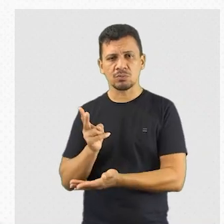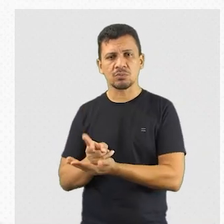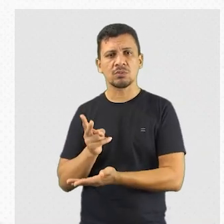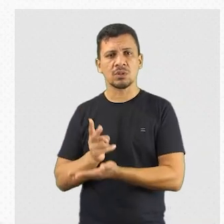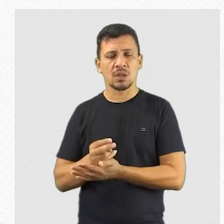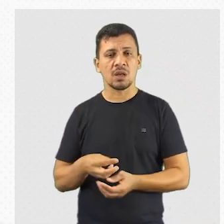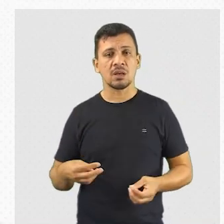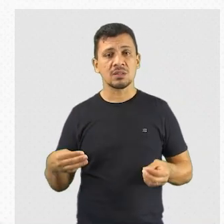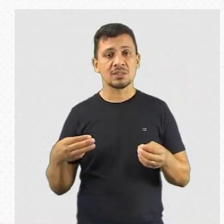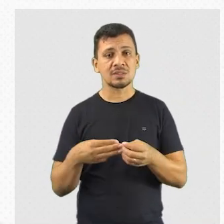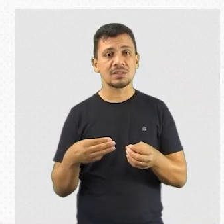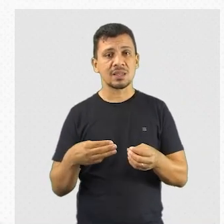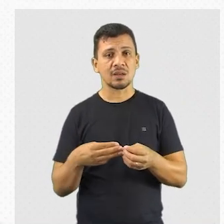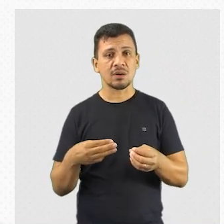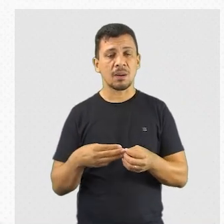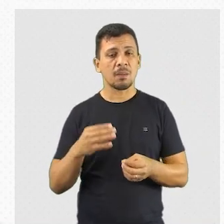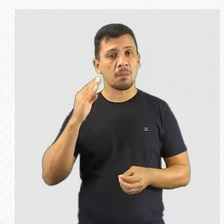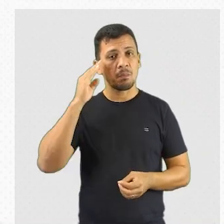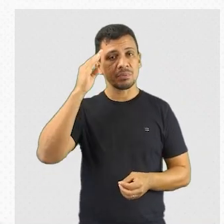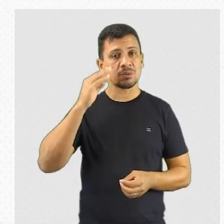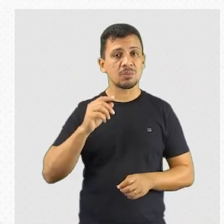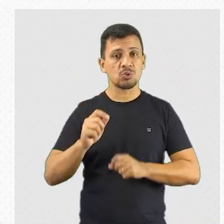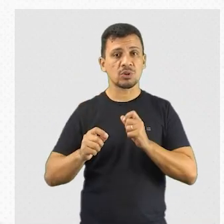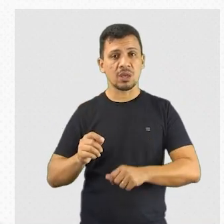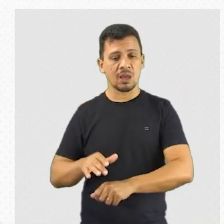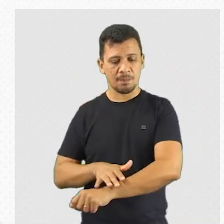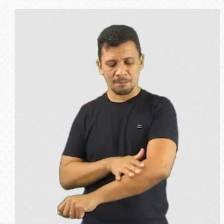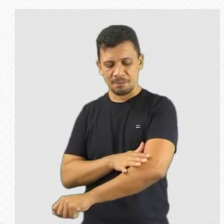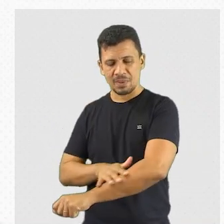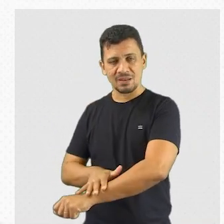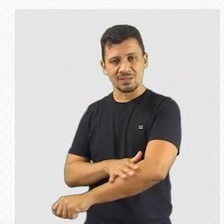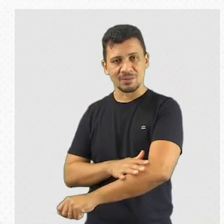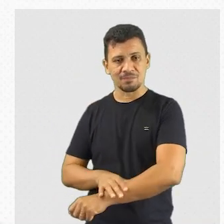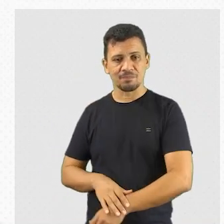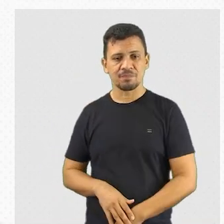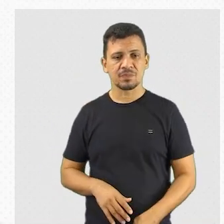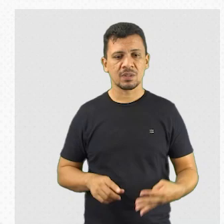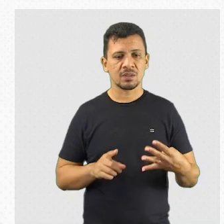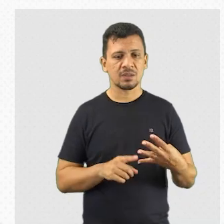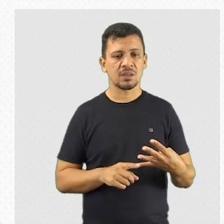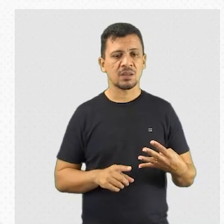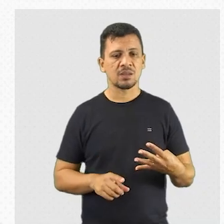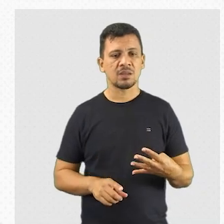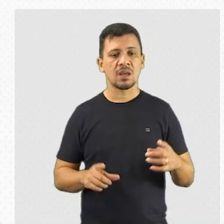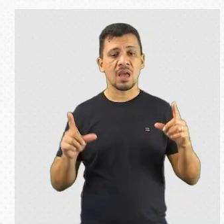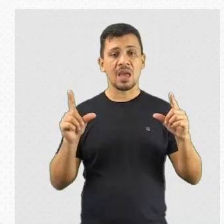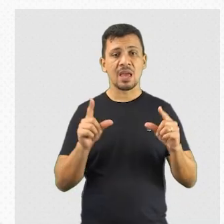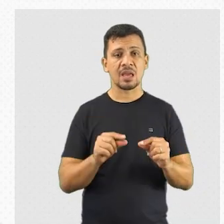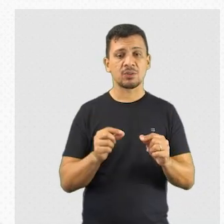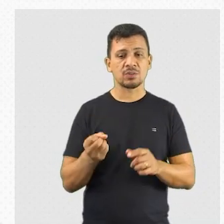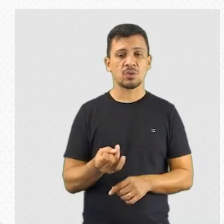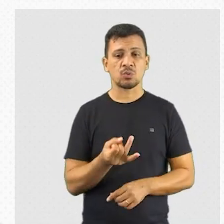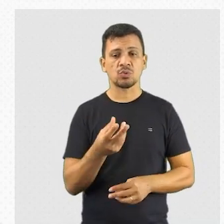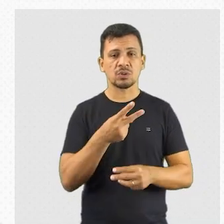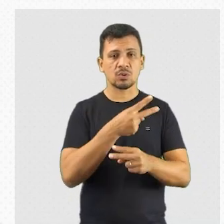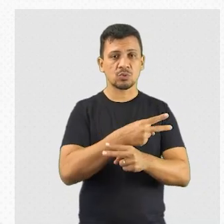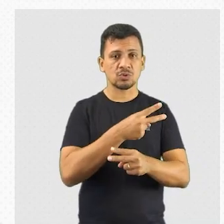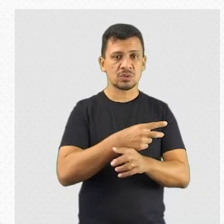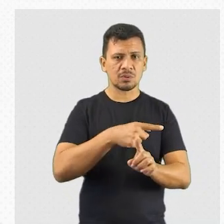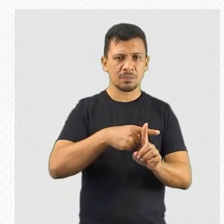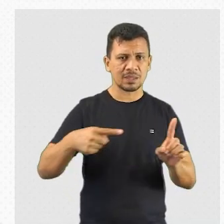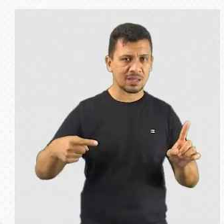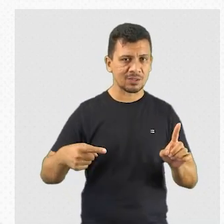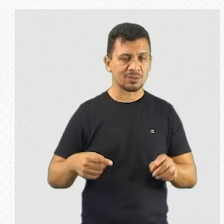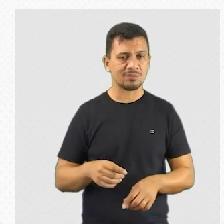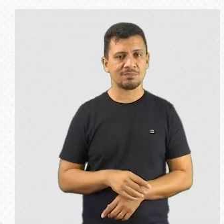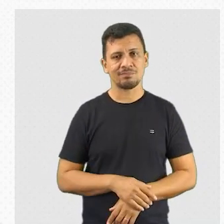em células, principalmente, por exemplo, do nosso tecido epitelial, tá? Letra D, redução do número de cromossomos pela metade.